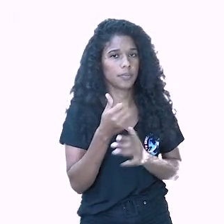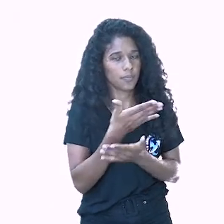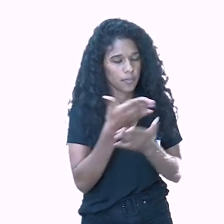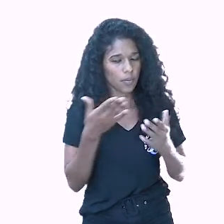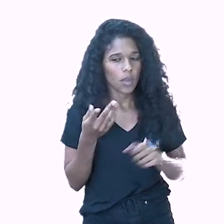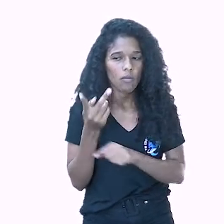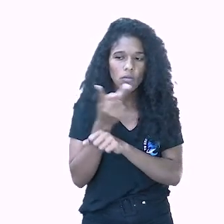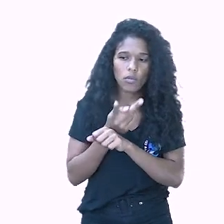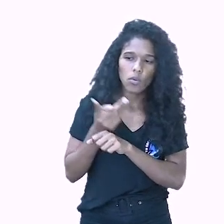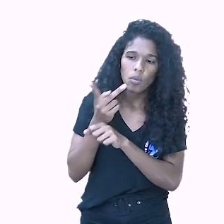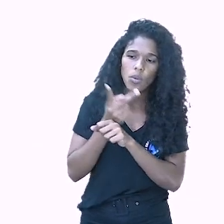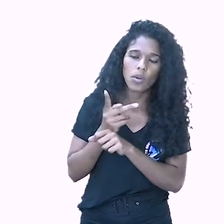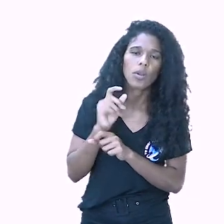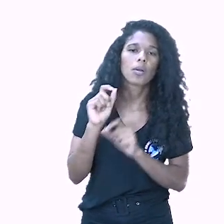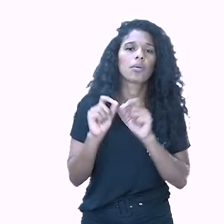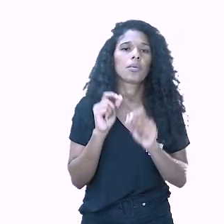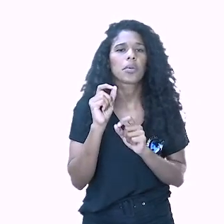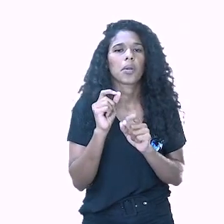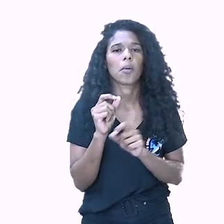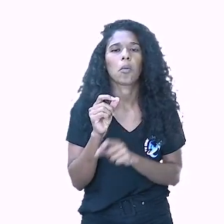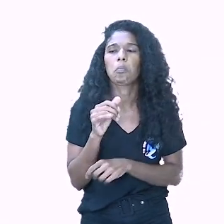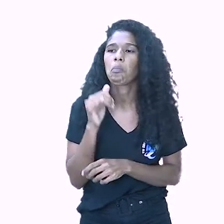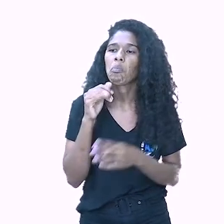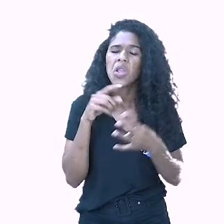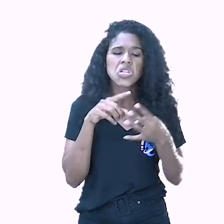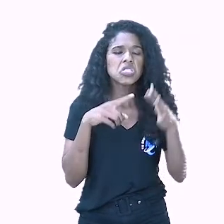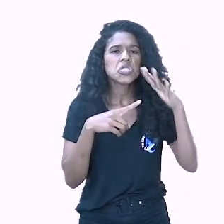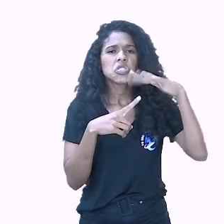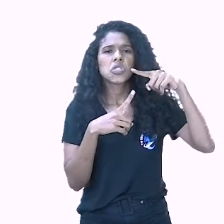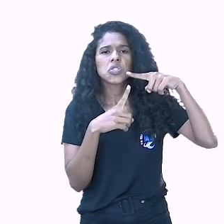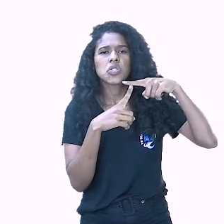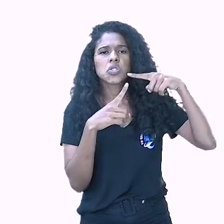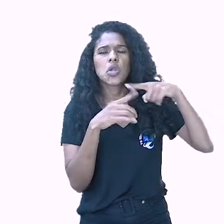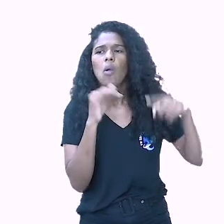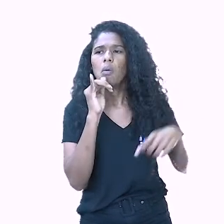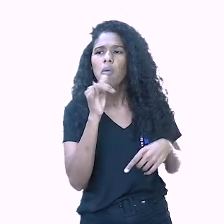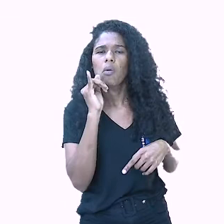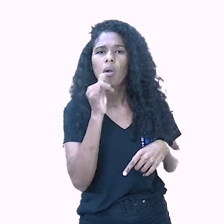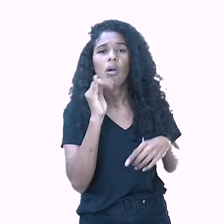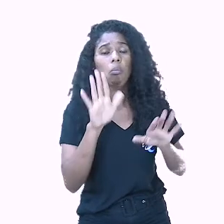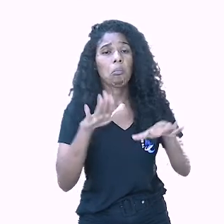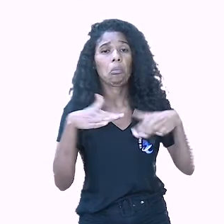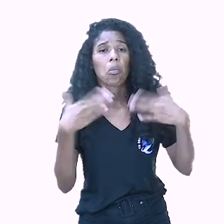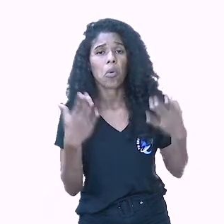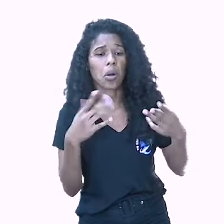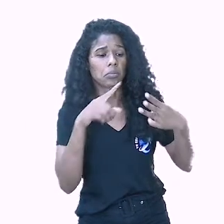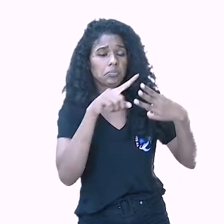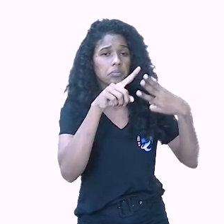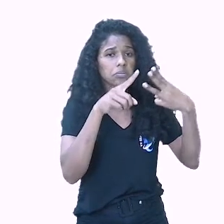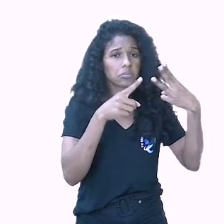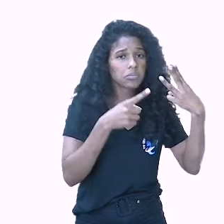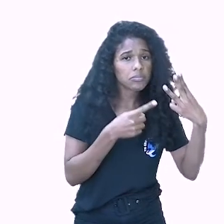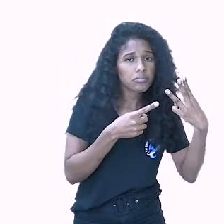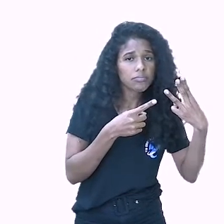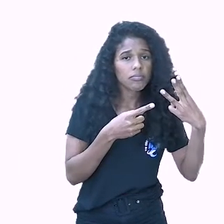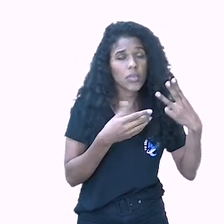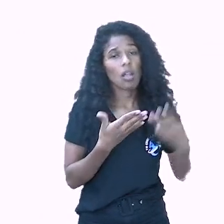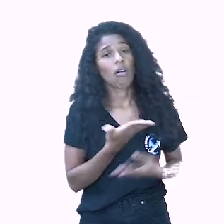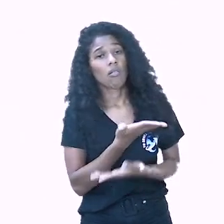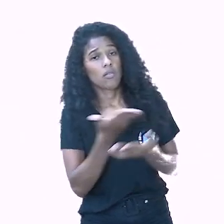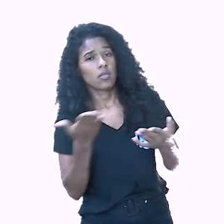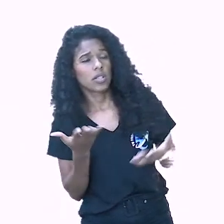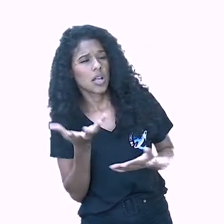de narrador. Se vocês, como narrador, vocês querem participar da história ou vocês querem ser só